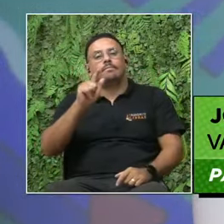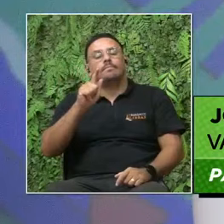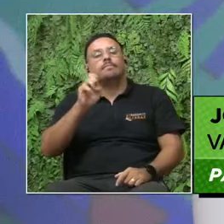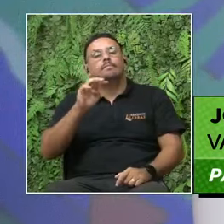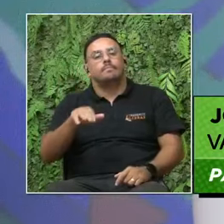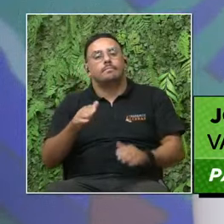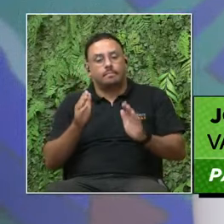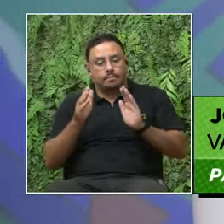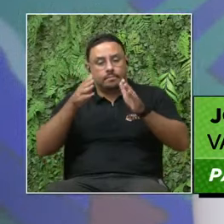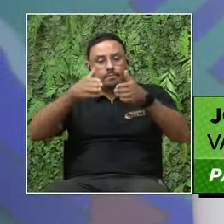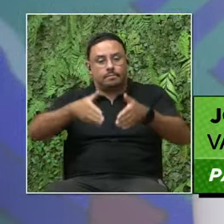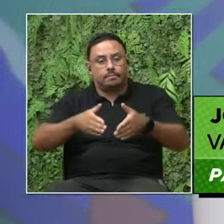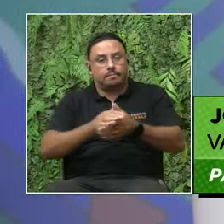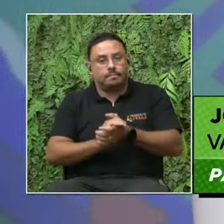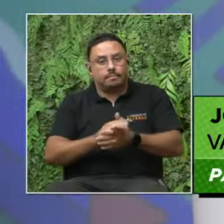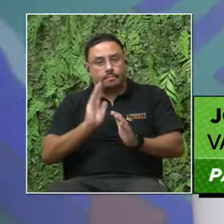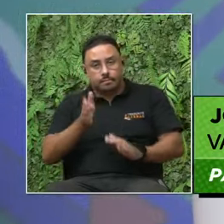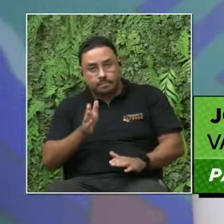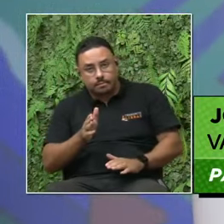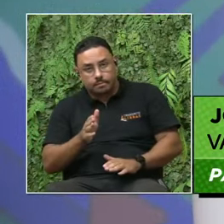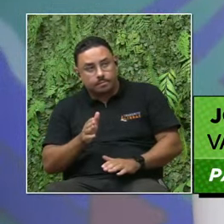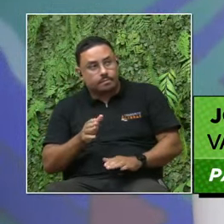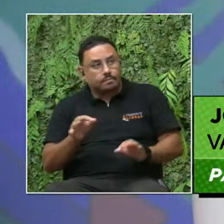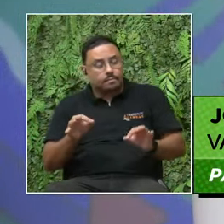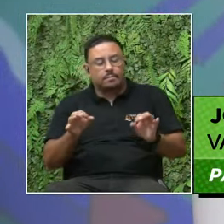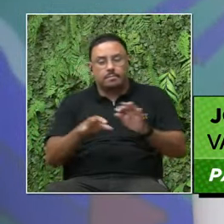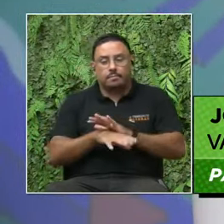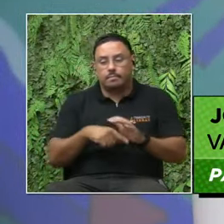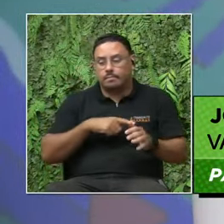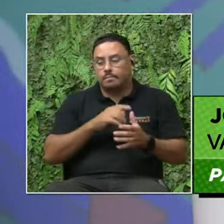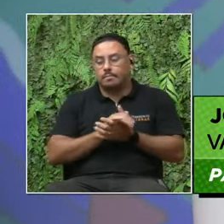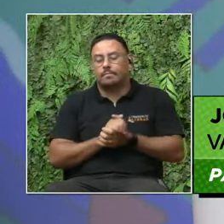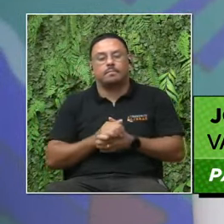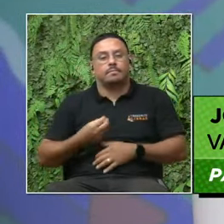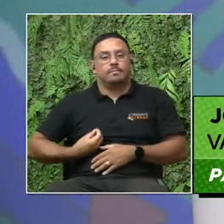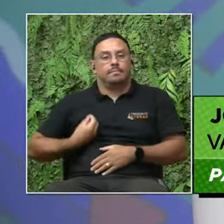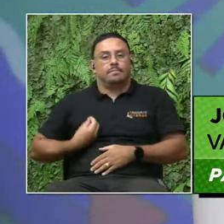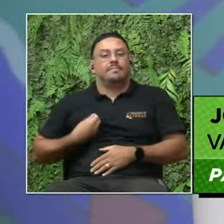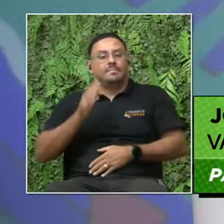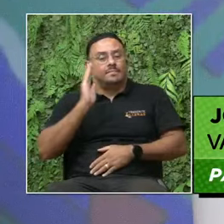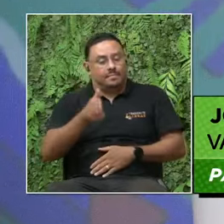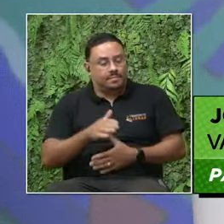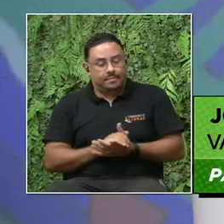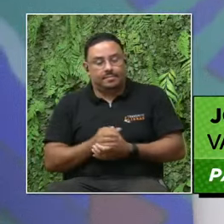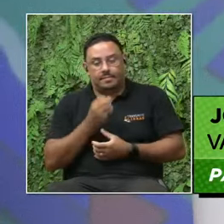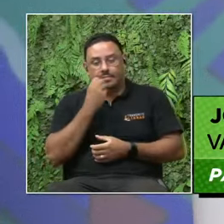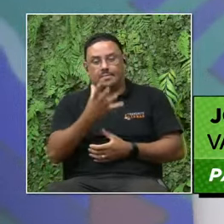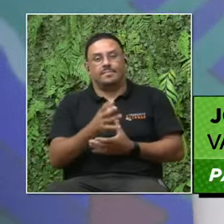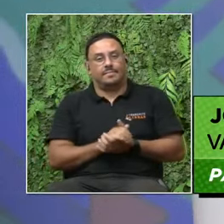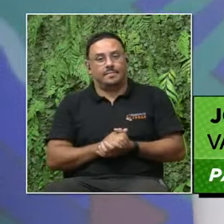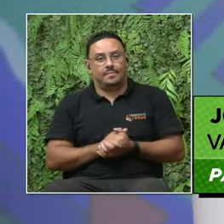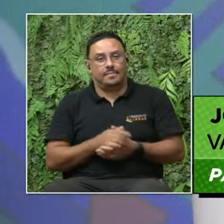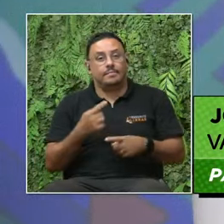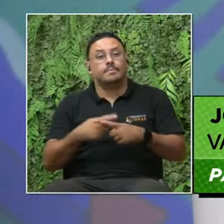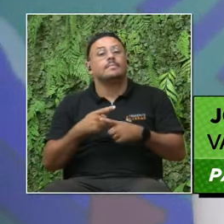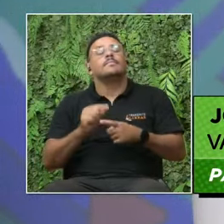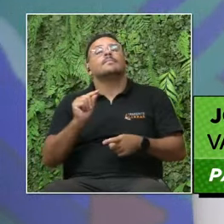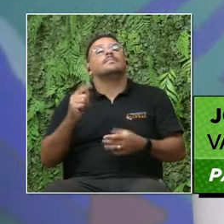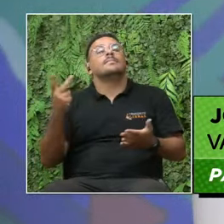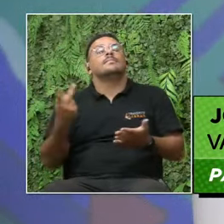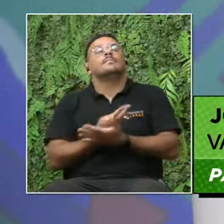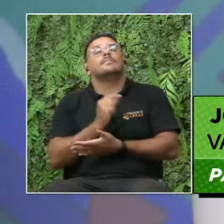materializou já tá com a gente já tá pronto para eu estou aqui Bob me ou que bom que bom acho que é é porque o seguinte